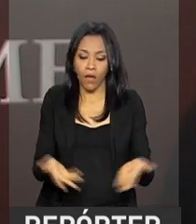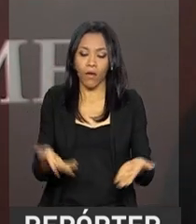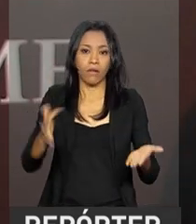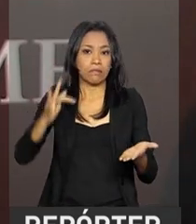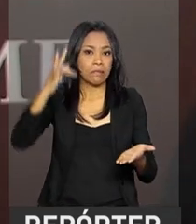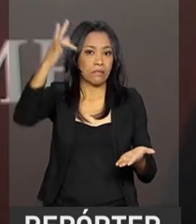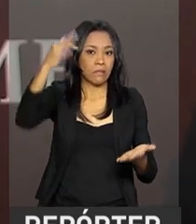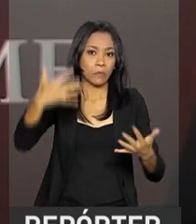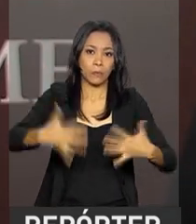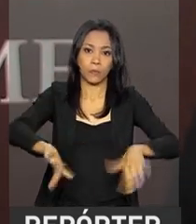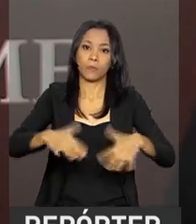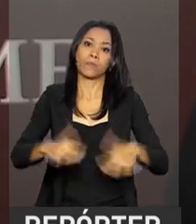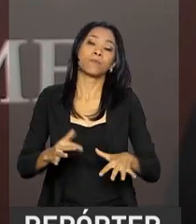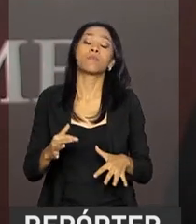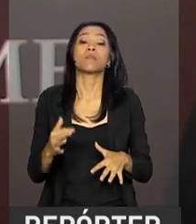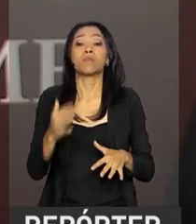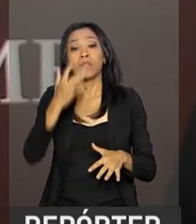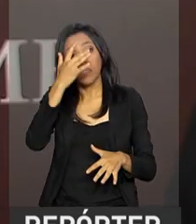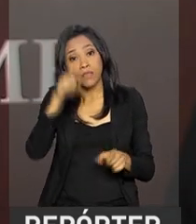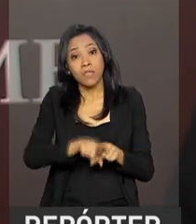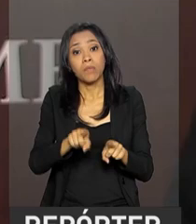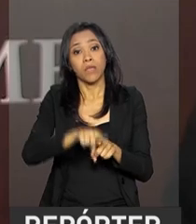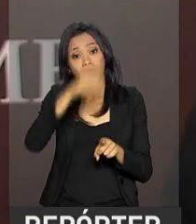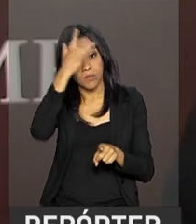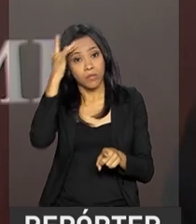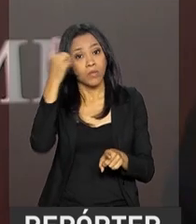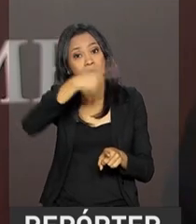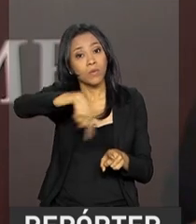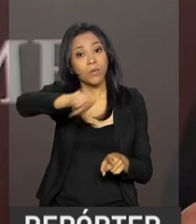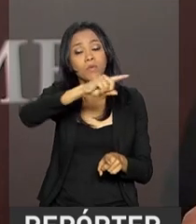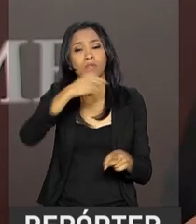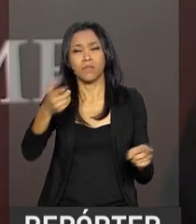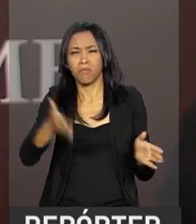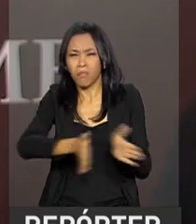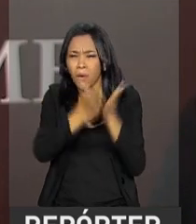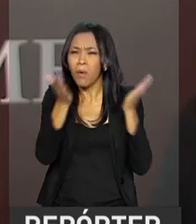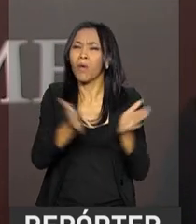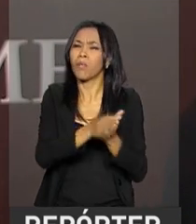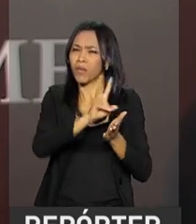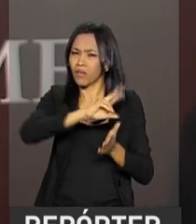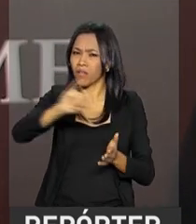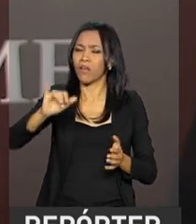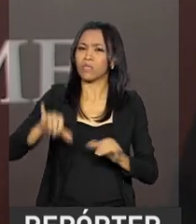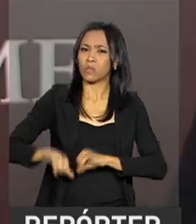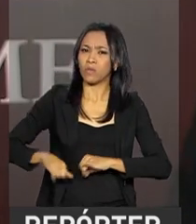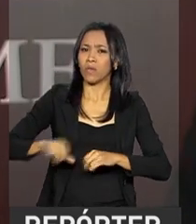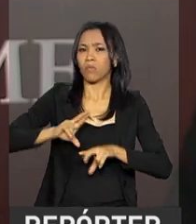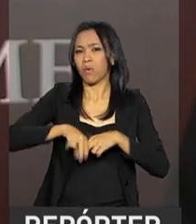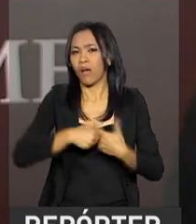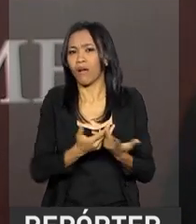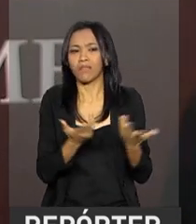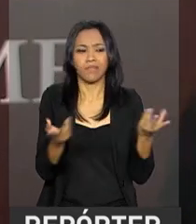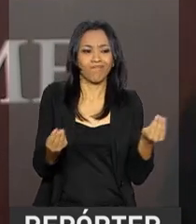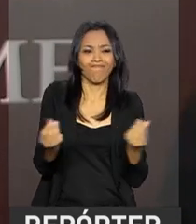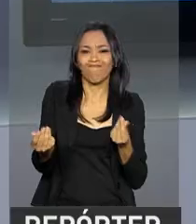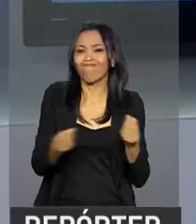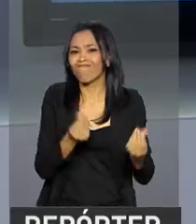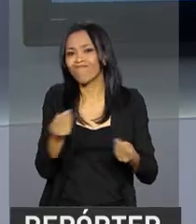são os mais debilitados do ponto de vista de renda, do ponto de vista de emprego, do ponto de vista